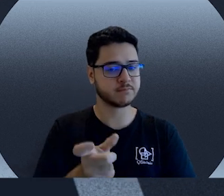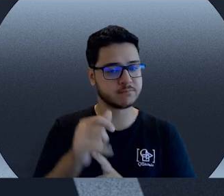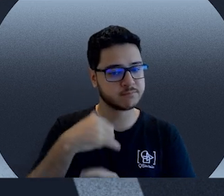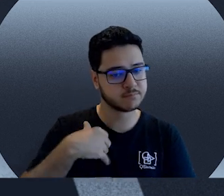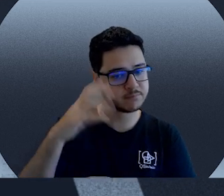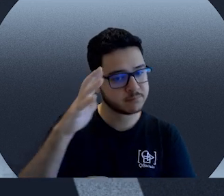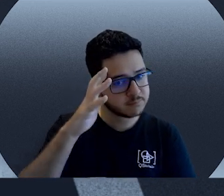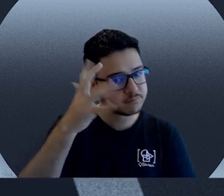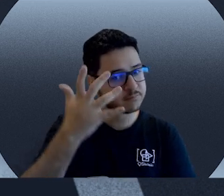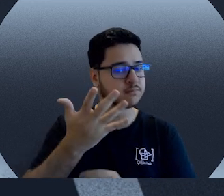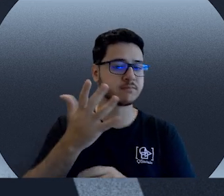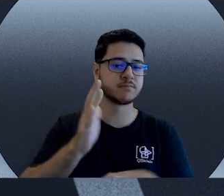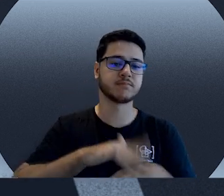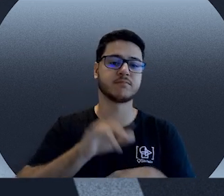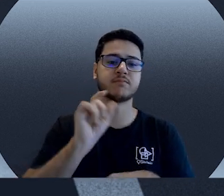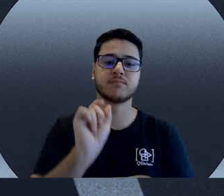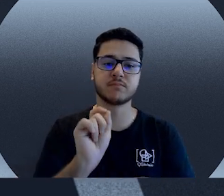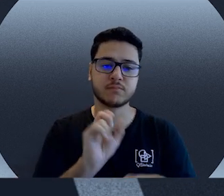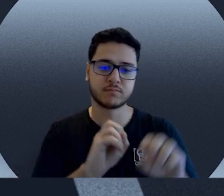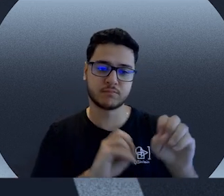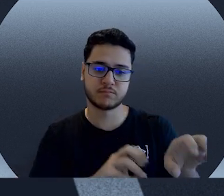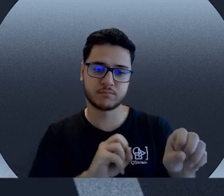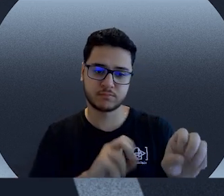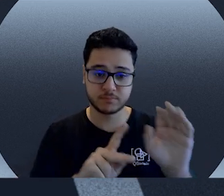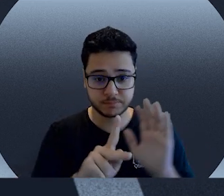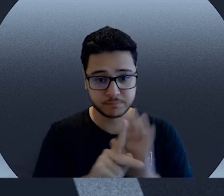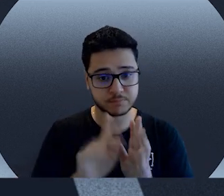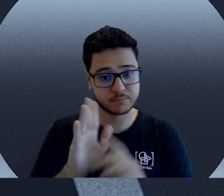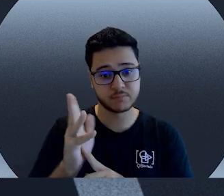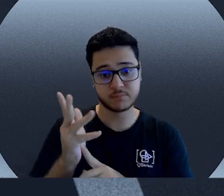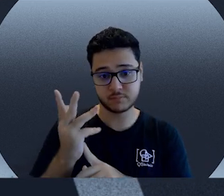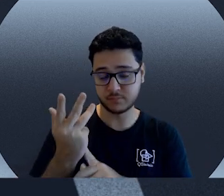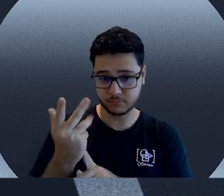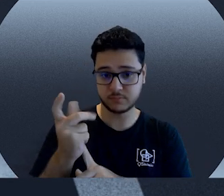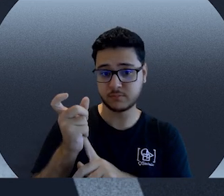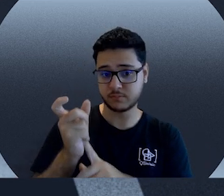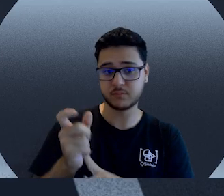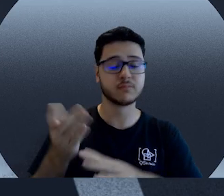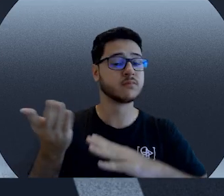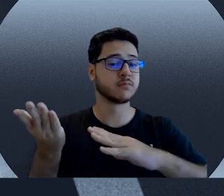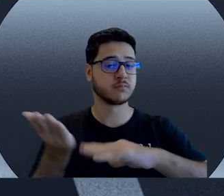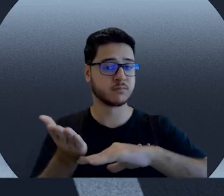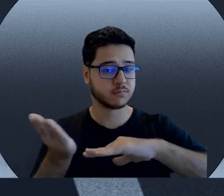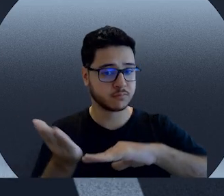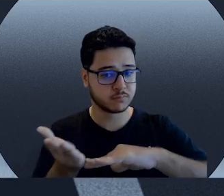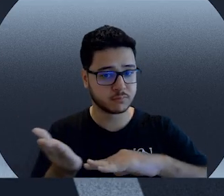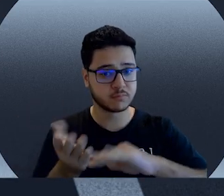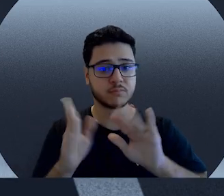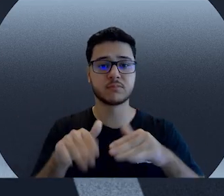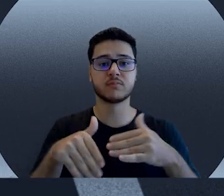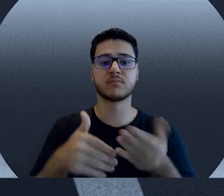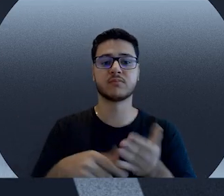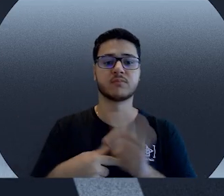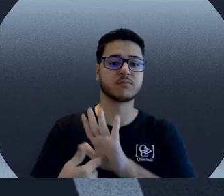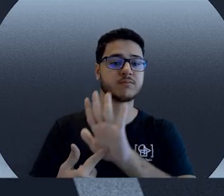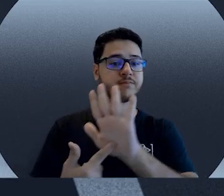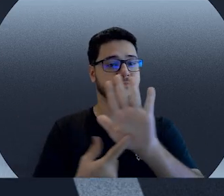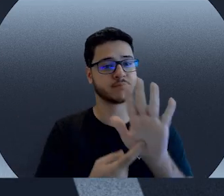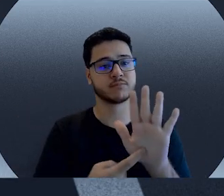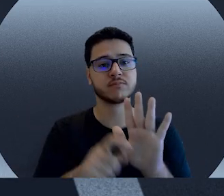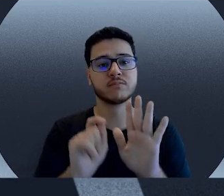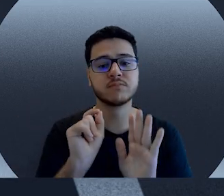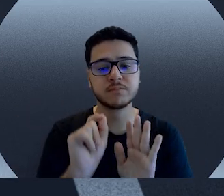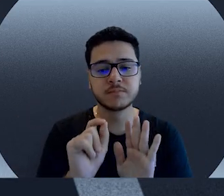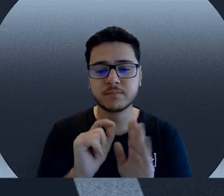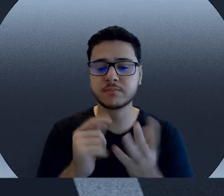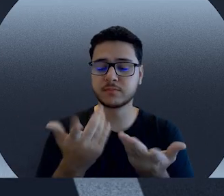que mais do que não é uma aula sobre arte contemporânea, né, não é essa, a proposta hoje não é essa, mas ilustrar